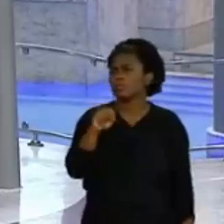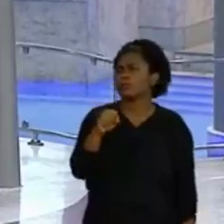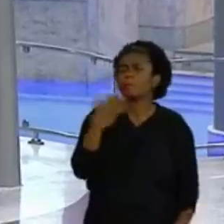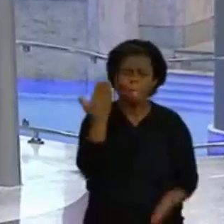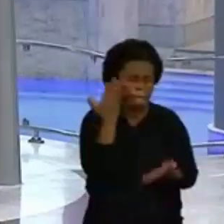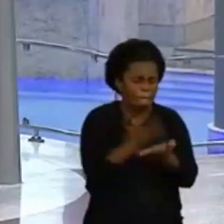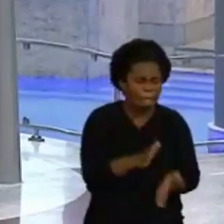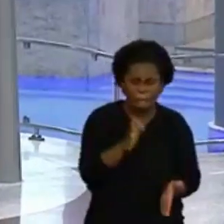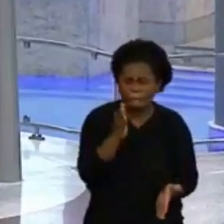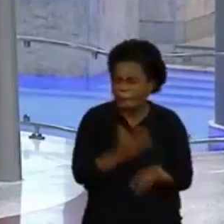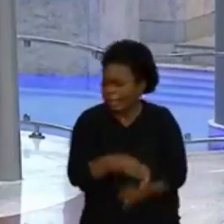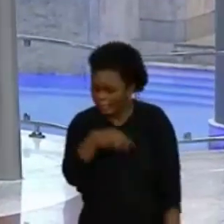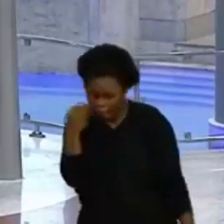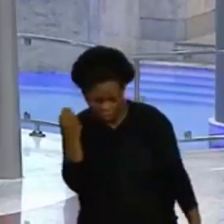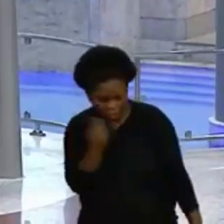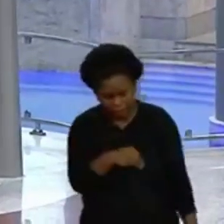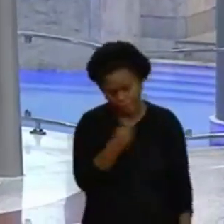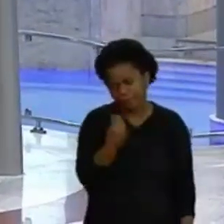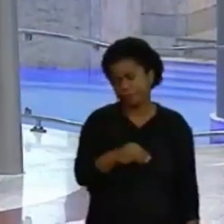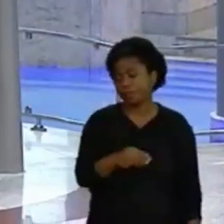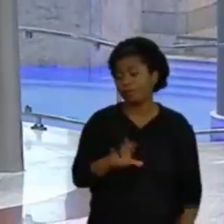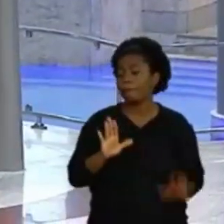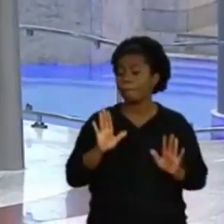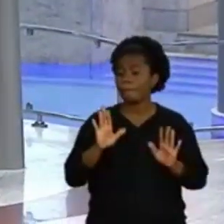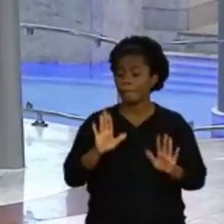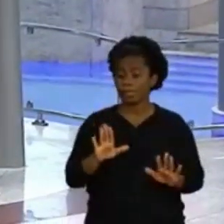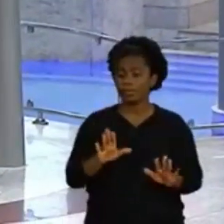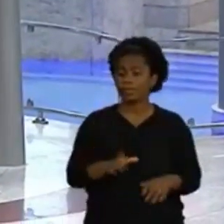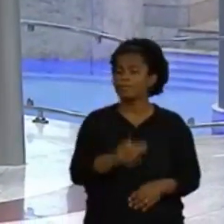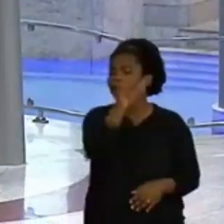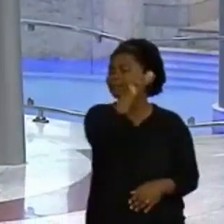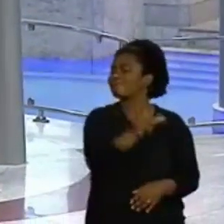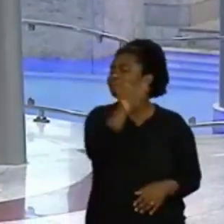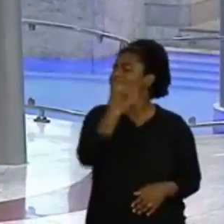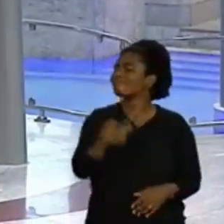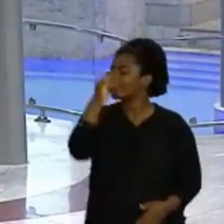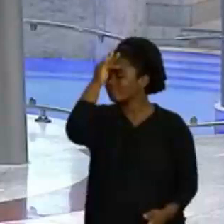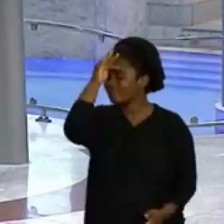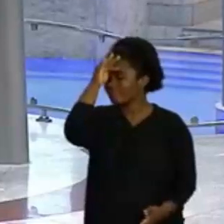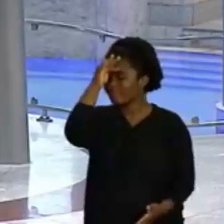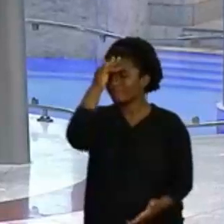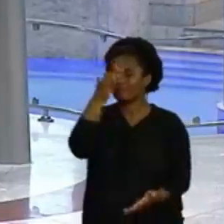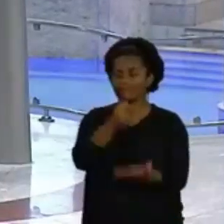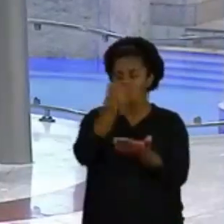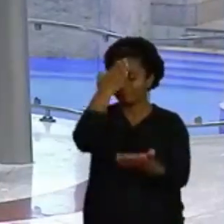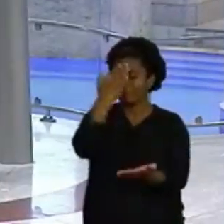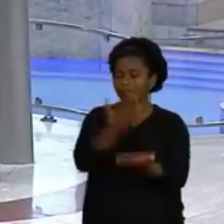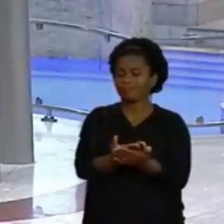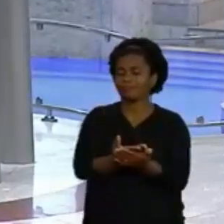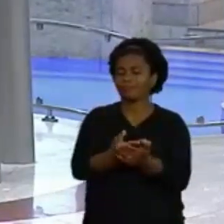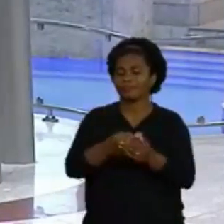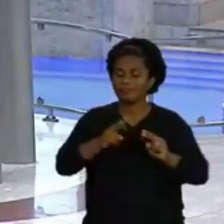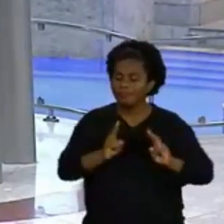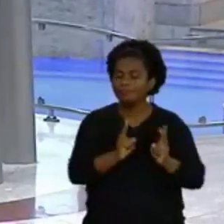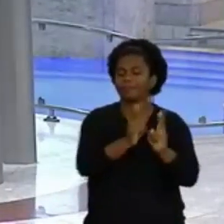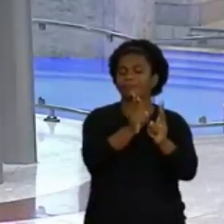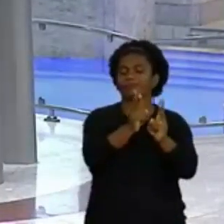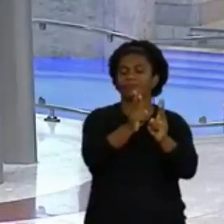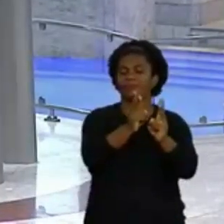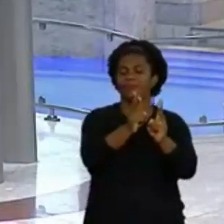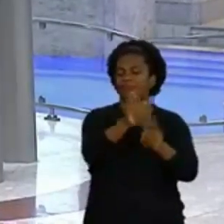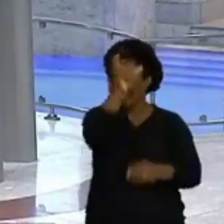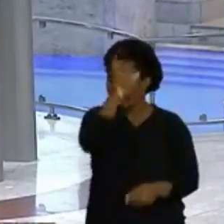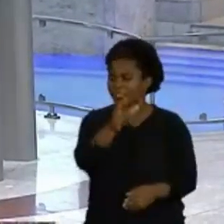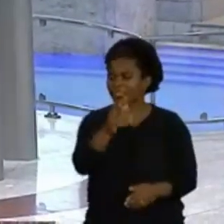perdas, fracassos, mas eles creem na vitória. Eles creem